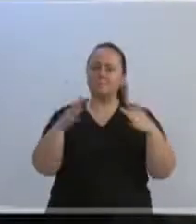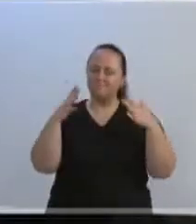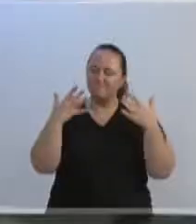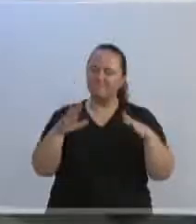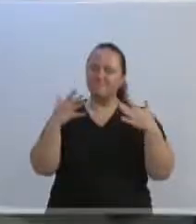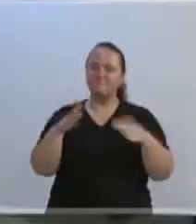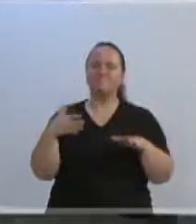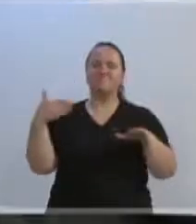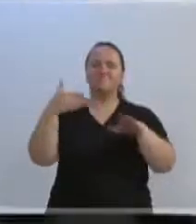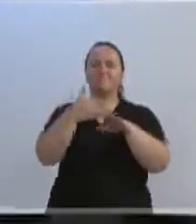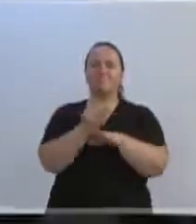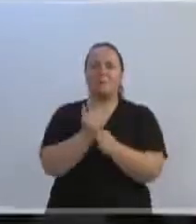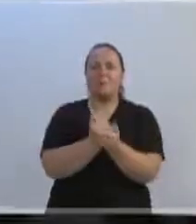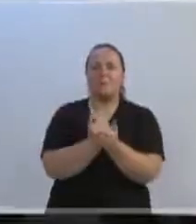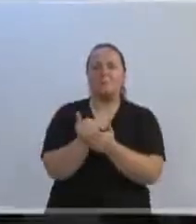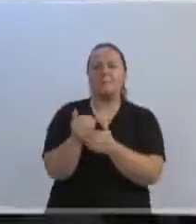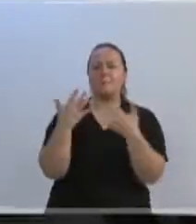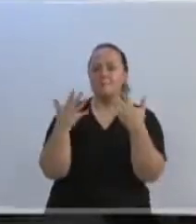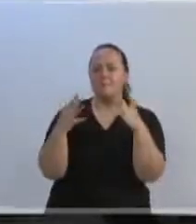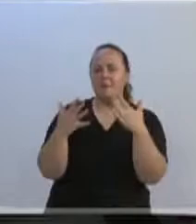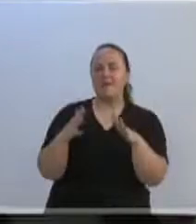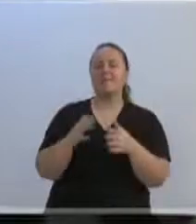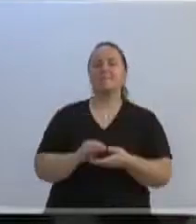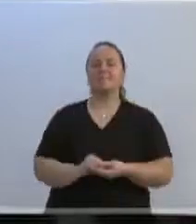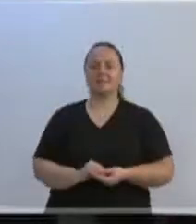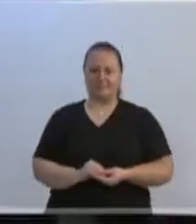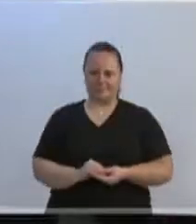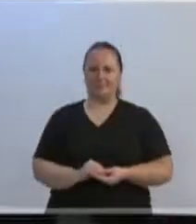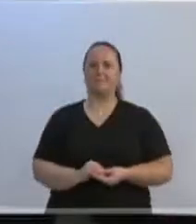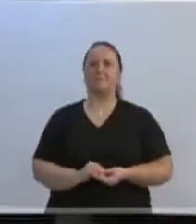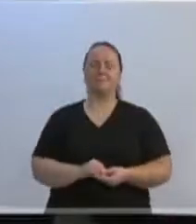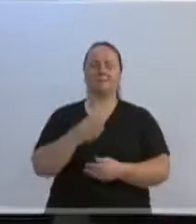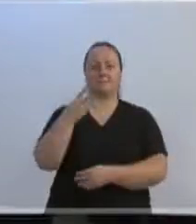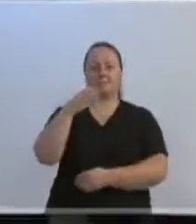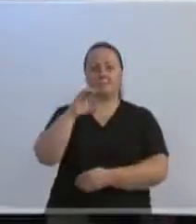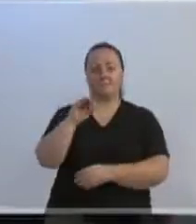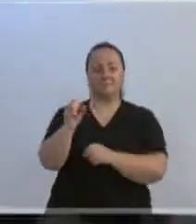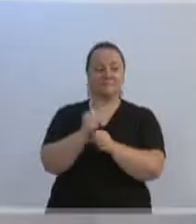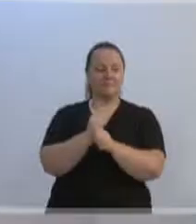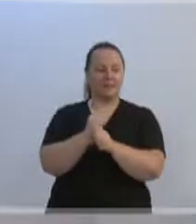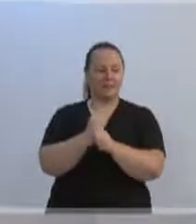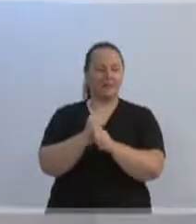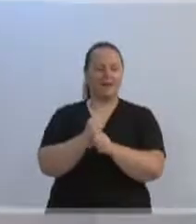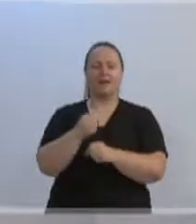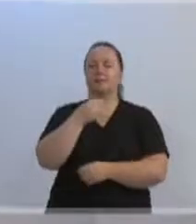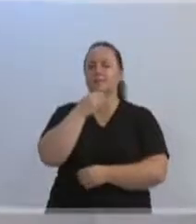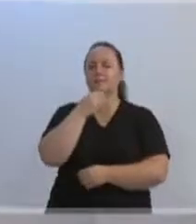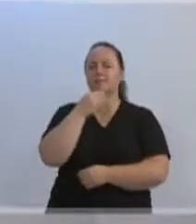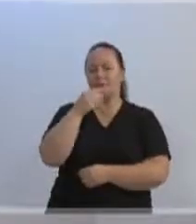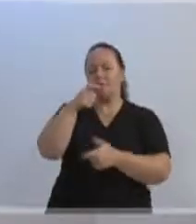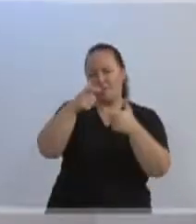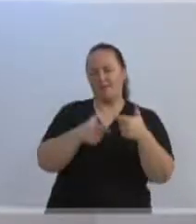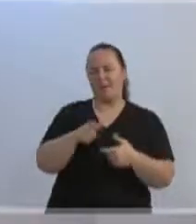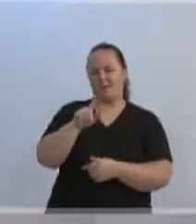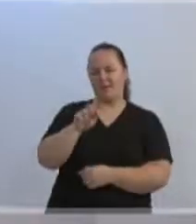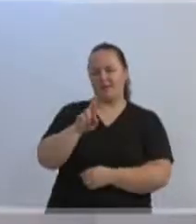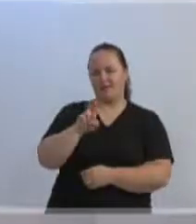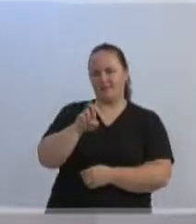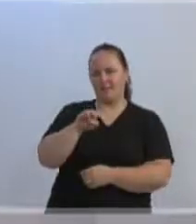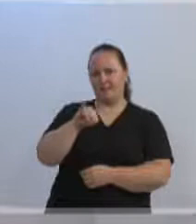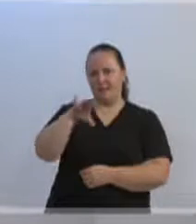passagem início de comemorações dos 40 anos do grêmio sport club